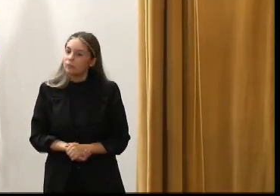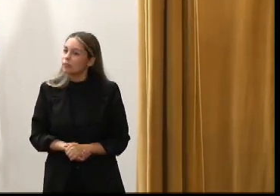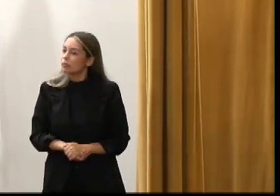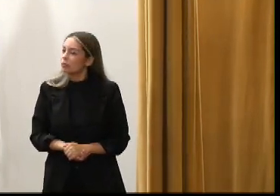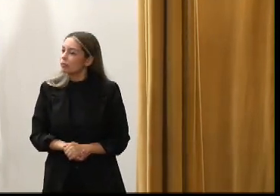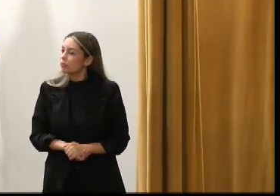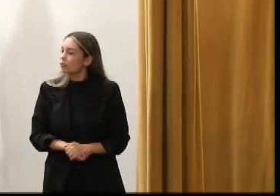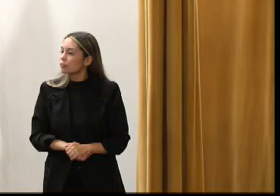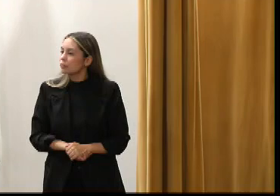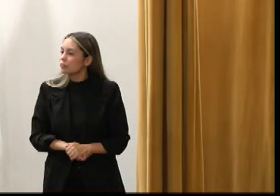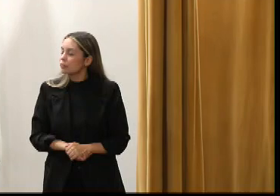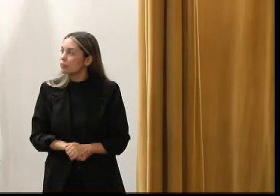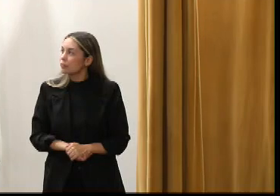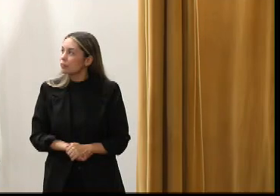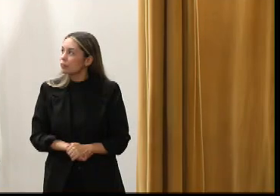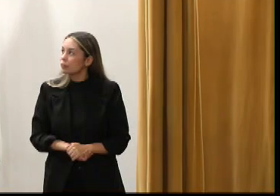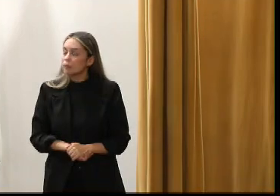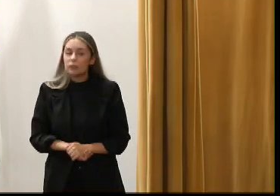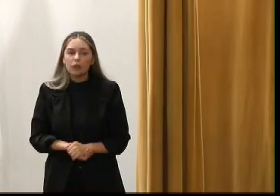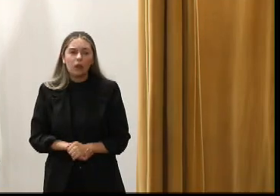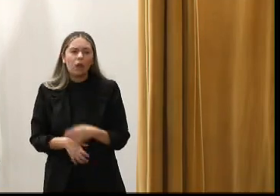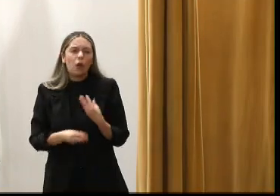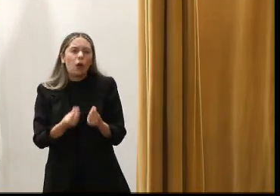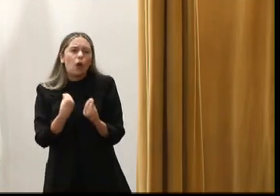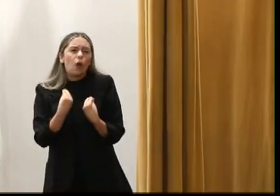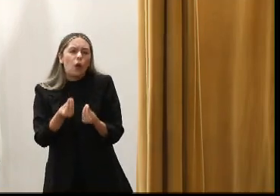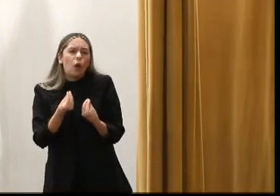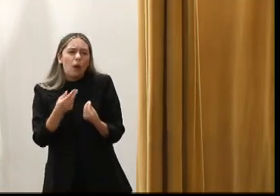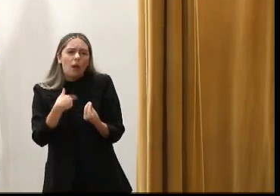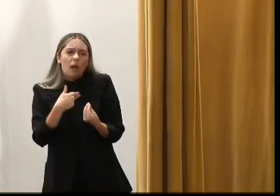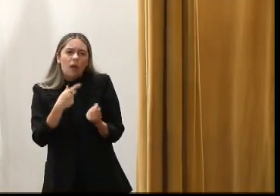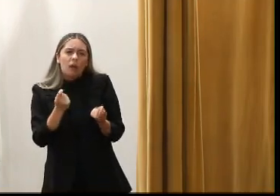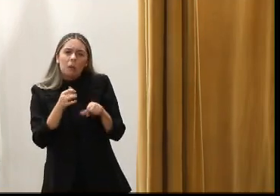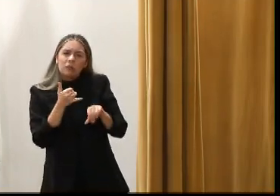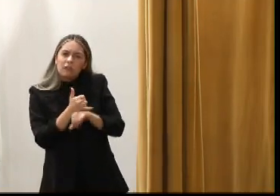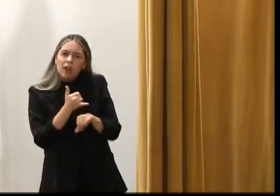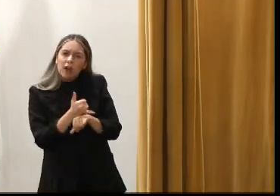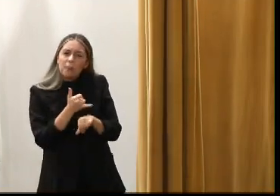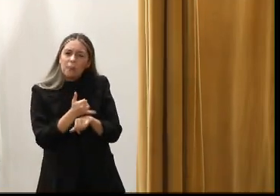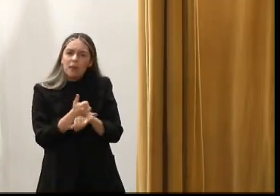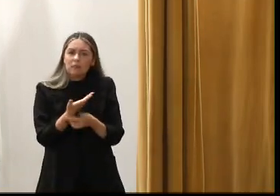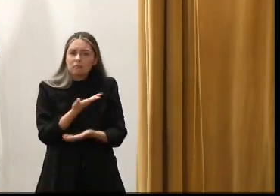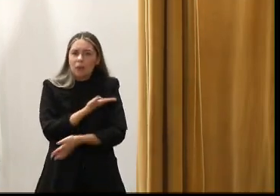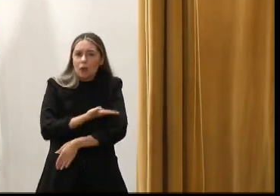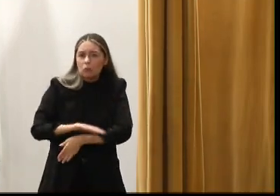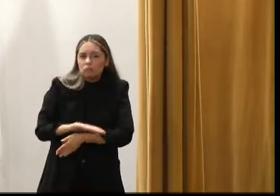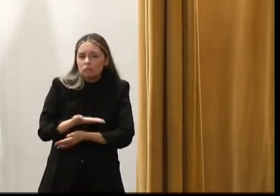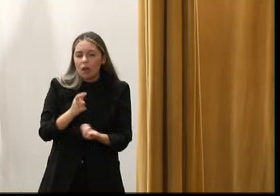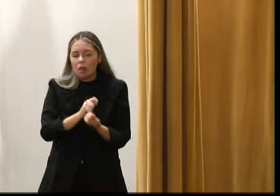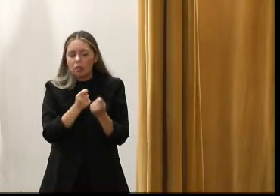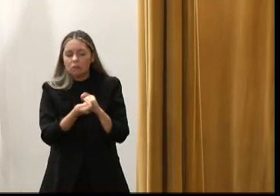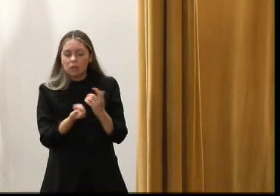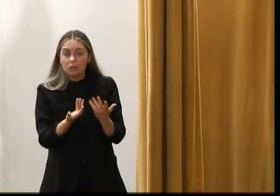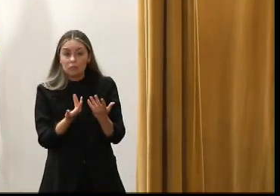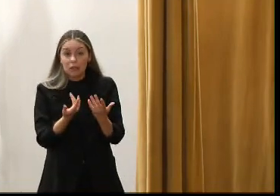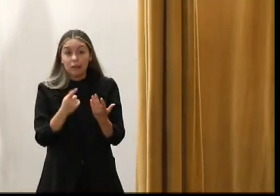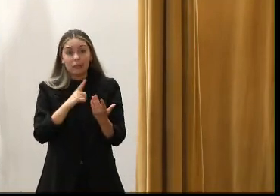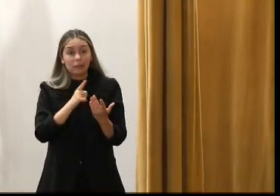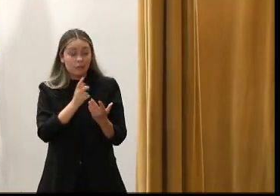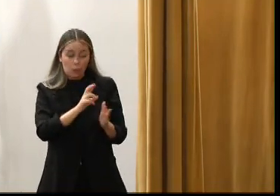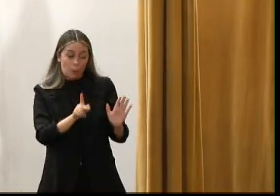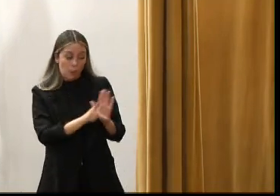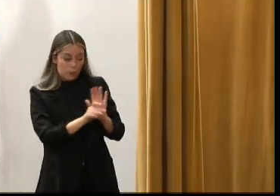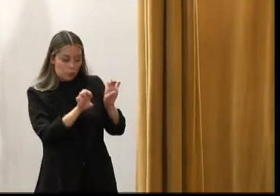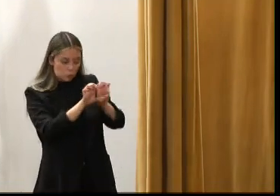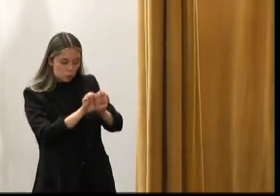eu tenho, como eu lido, quais são os instrumentos que eu tenho para lidar? Medidas não estruturais, que eu gostaria